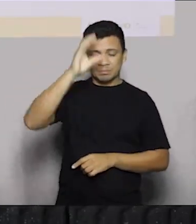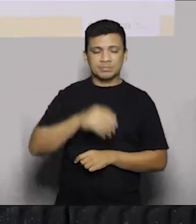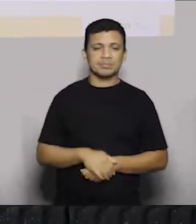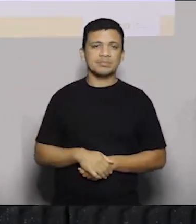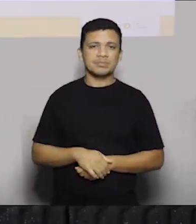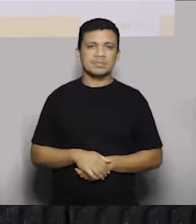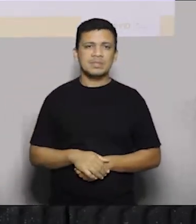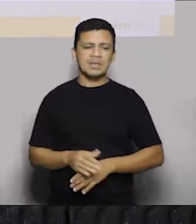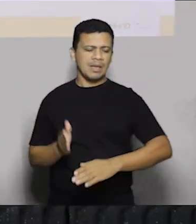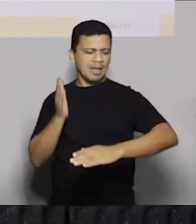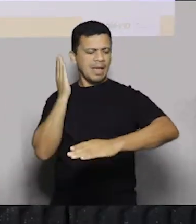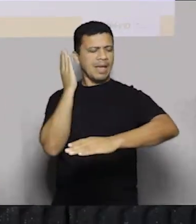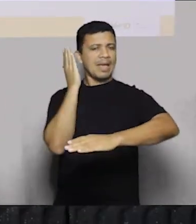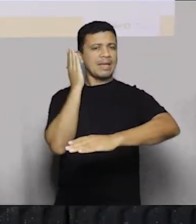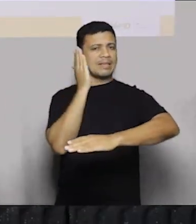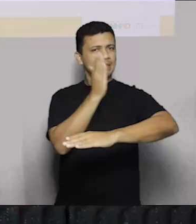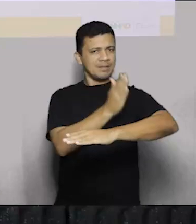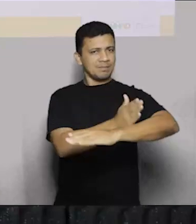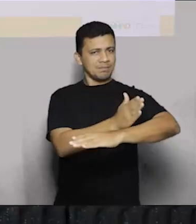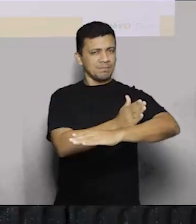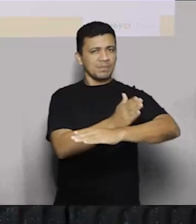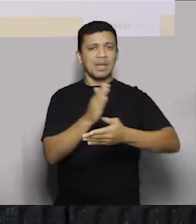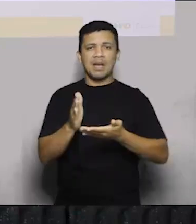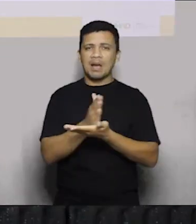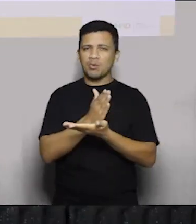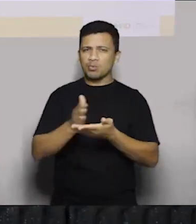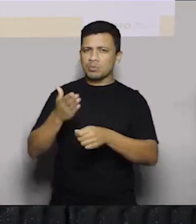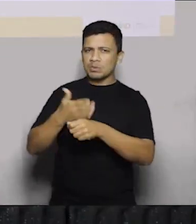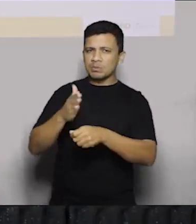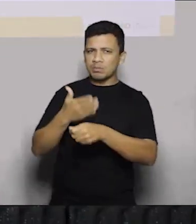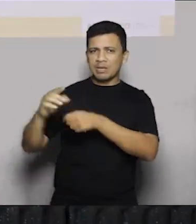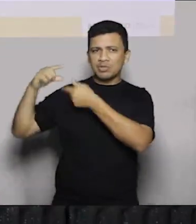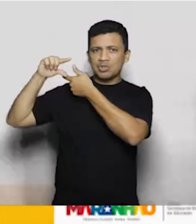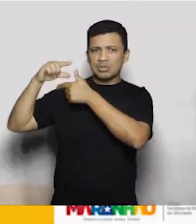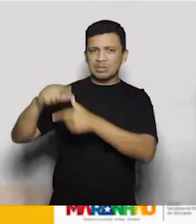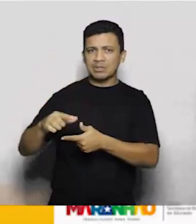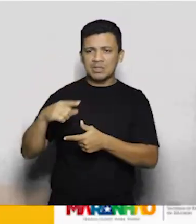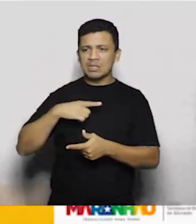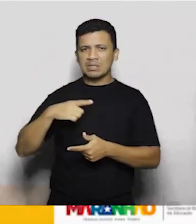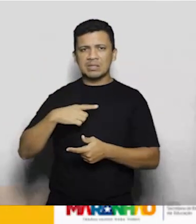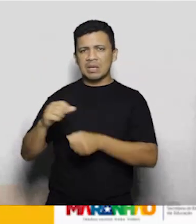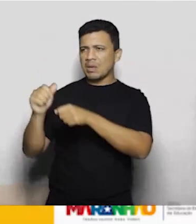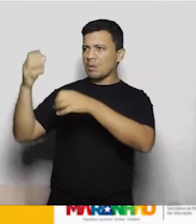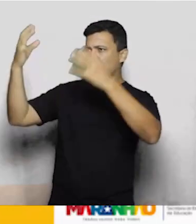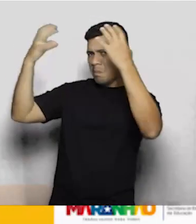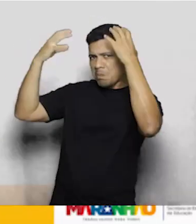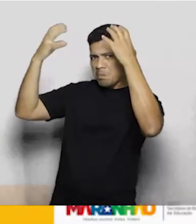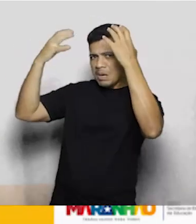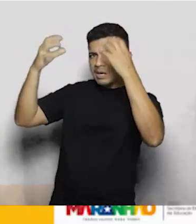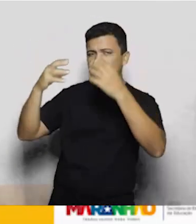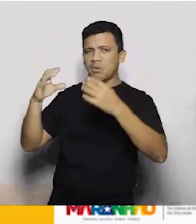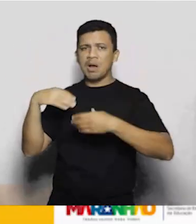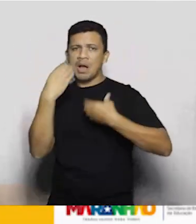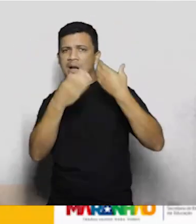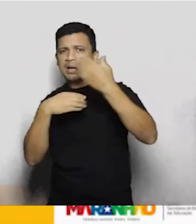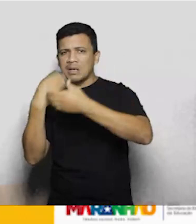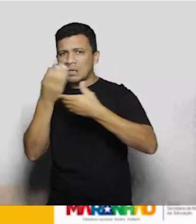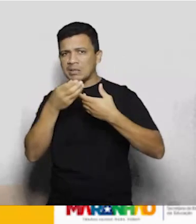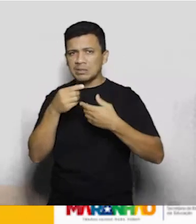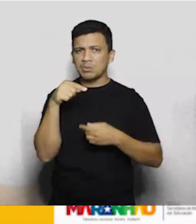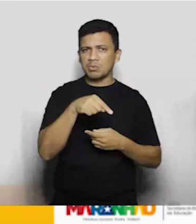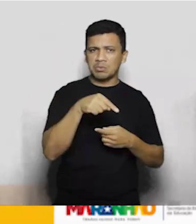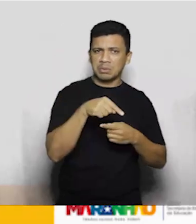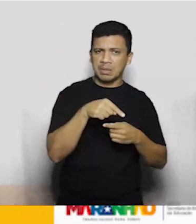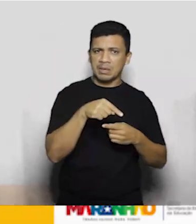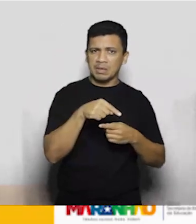Média, algumas práticas tradicionais da festa, como banhos, danças e cantos, foram perseguidas por